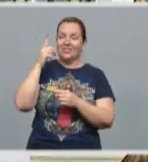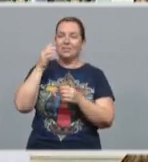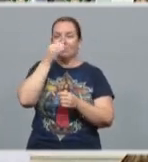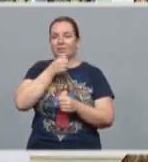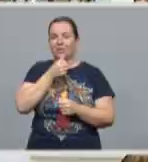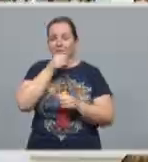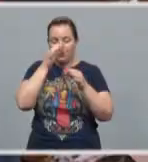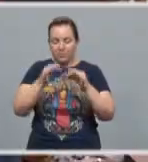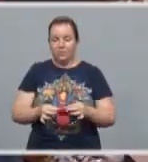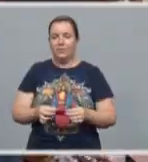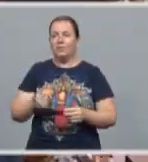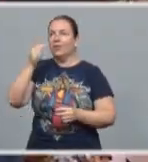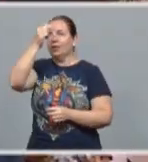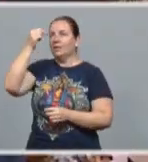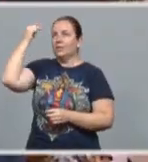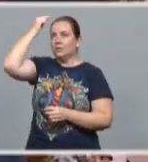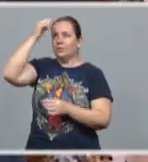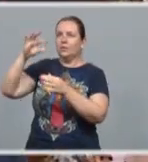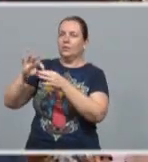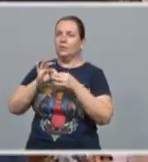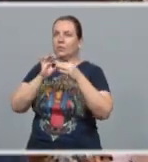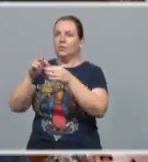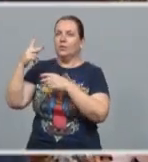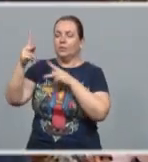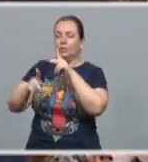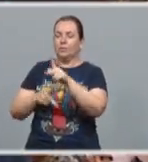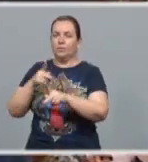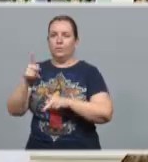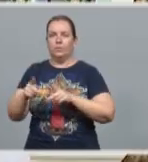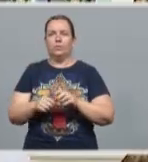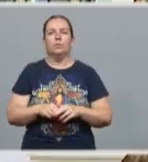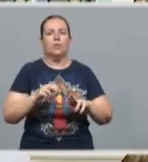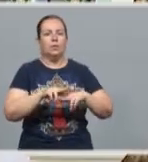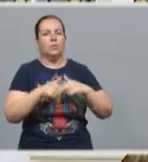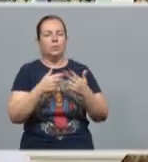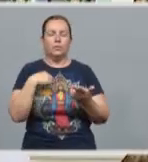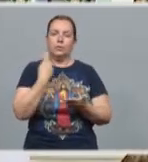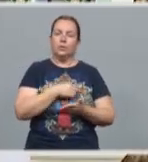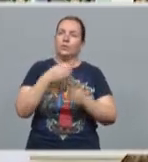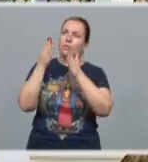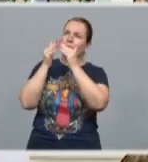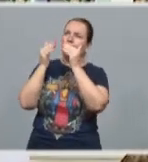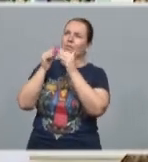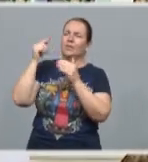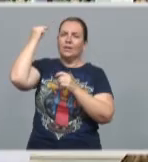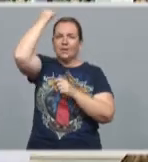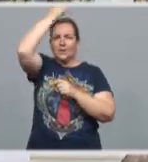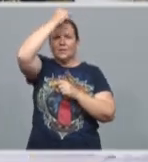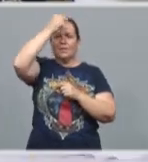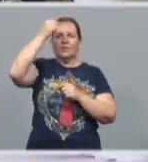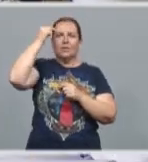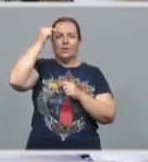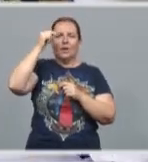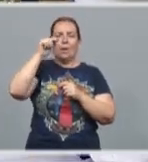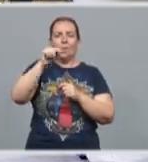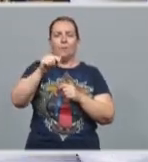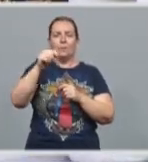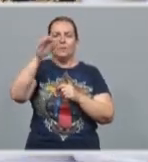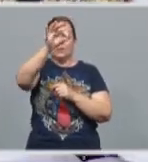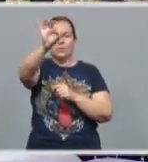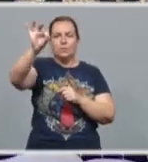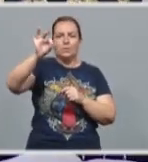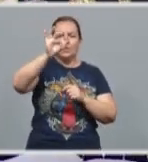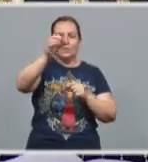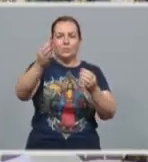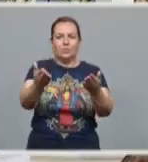perfeito. Santificai e reuni o vosso povo. Por isso nós vos suplicamos, santificai pelo Espírito Santo